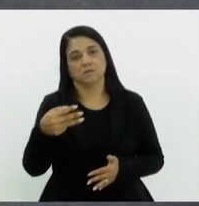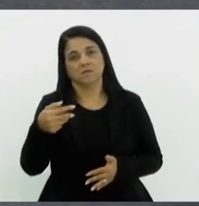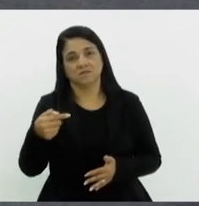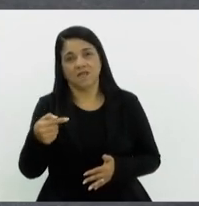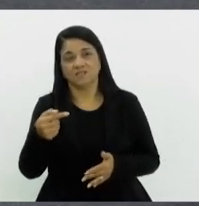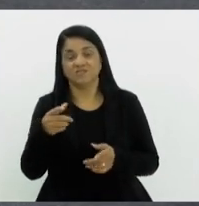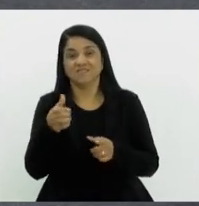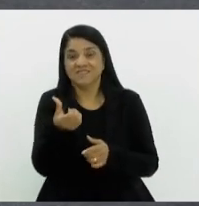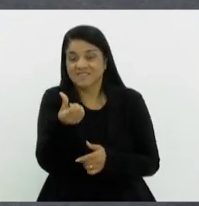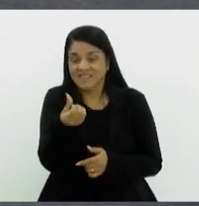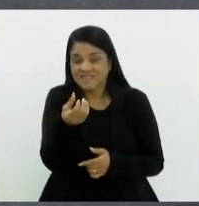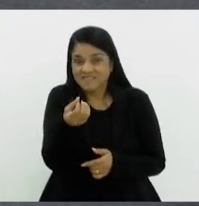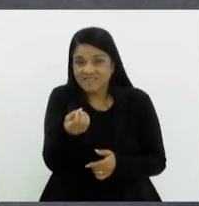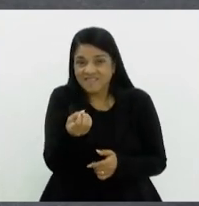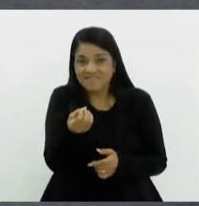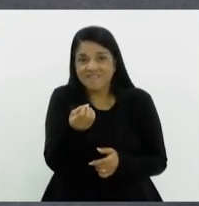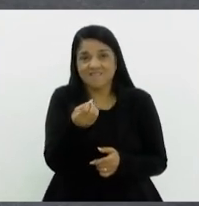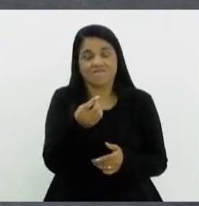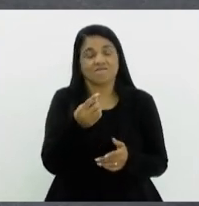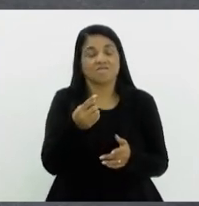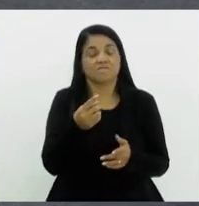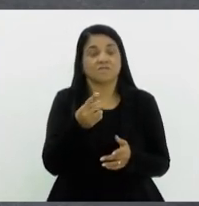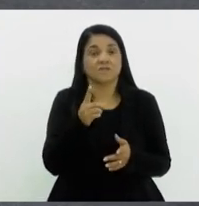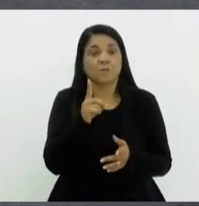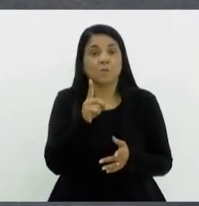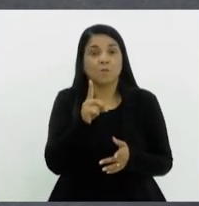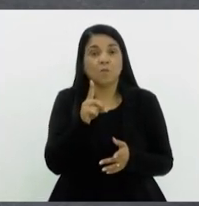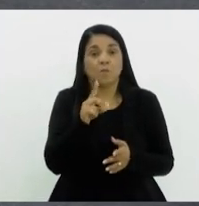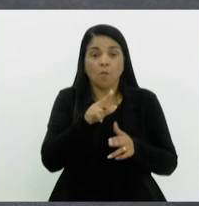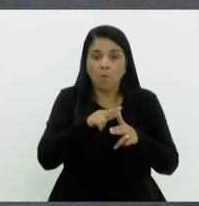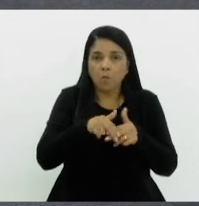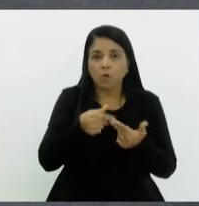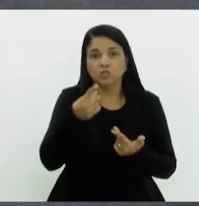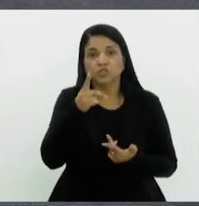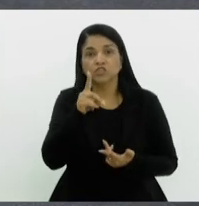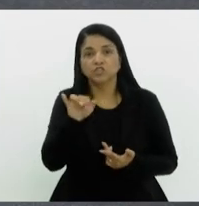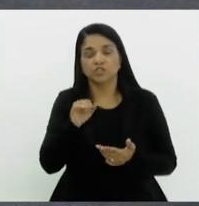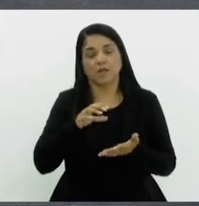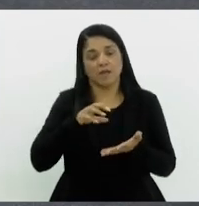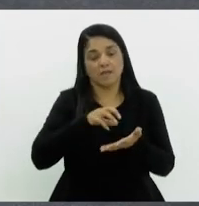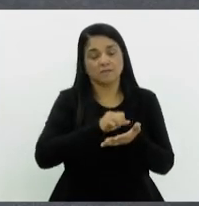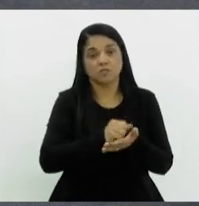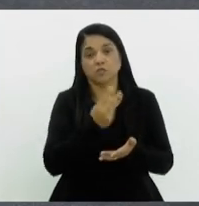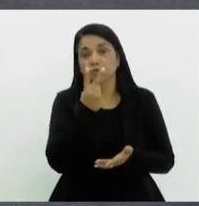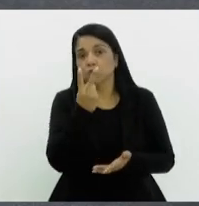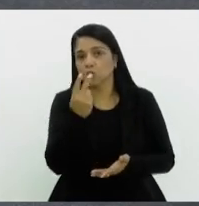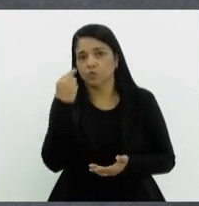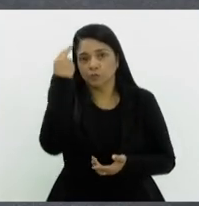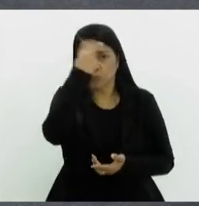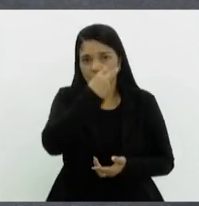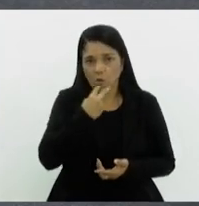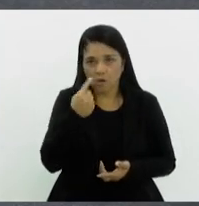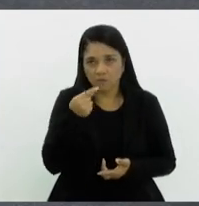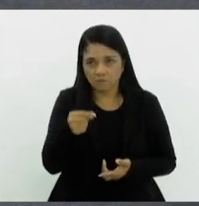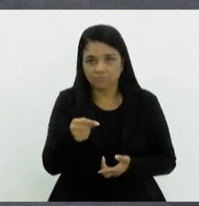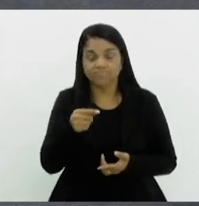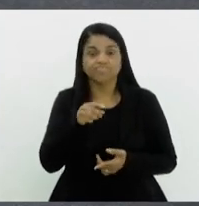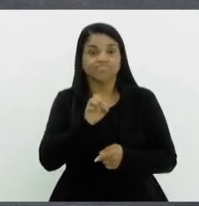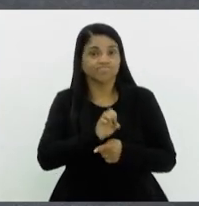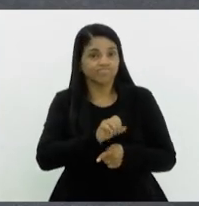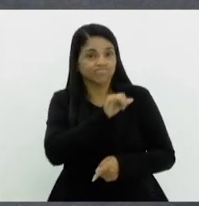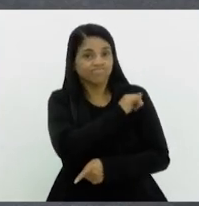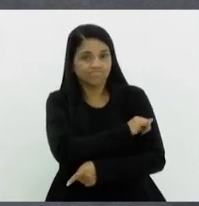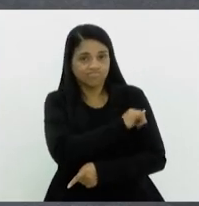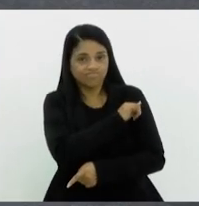de 60 casos por dia ou de 2 registros por hora. Ou seja, o Rio de Janeiro está numa